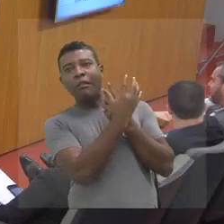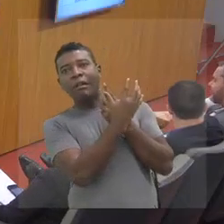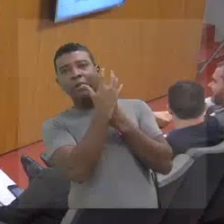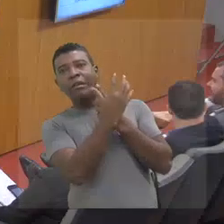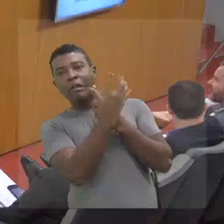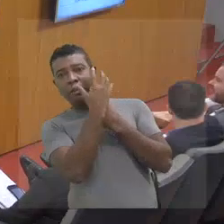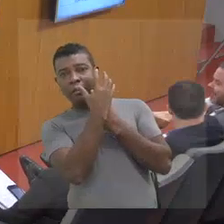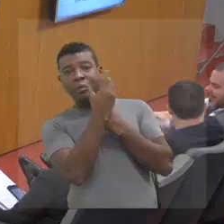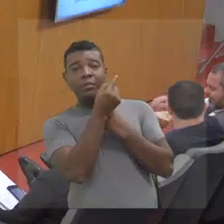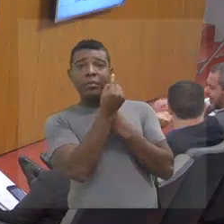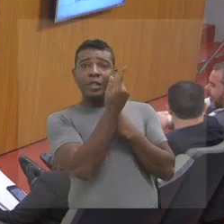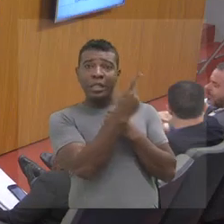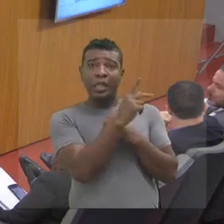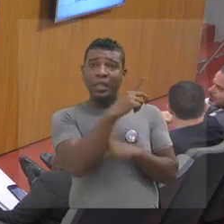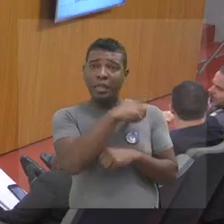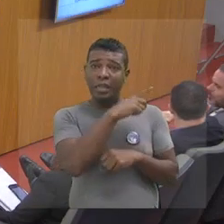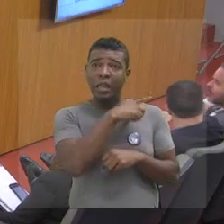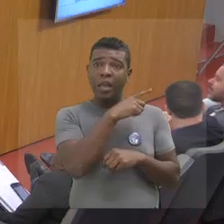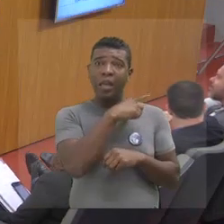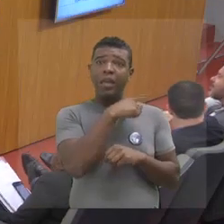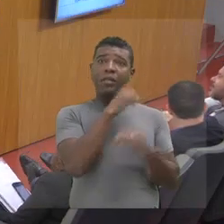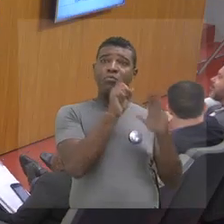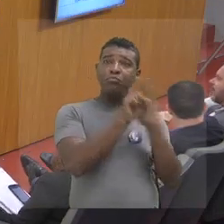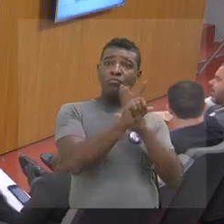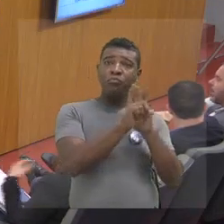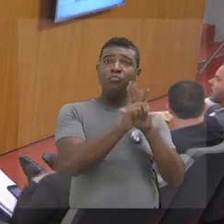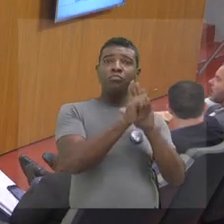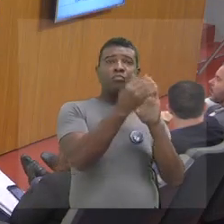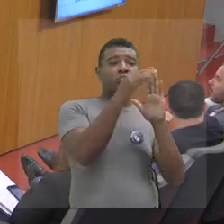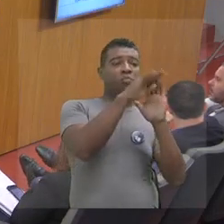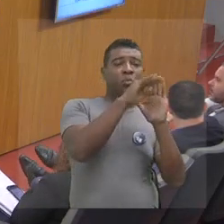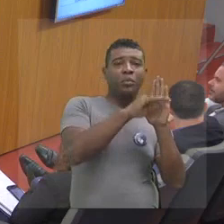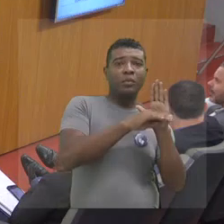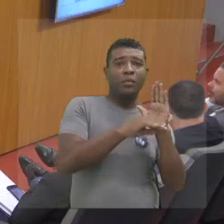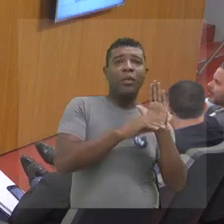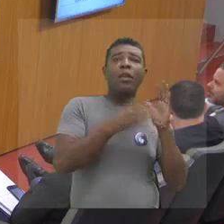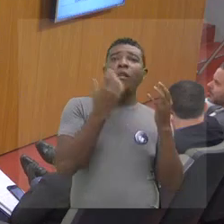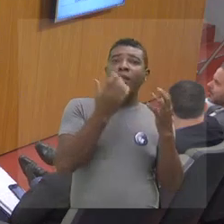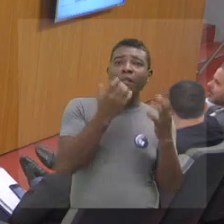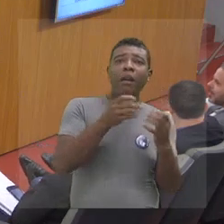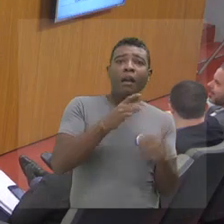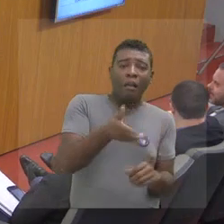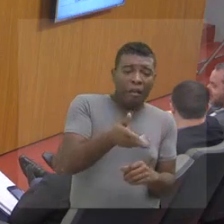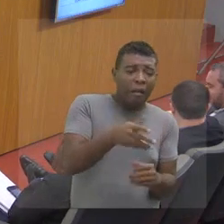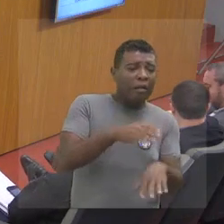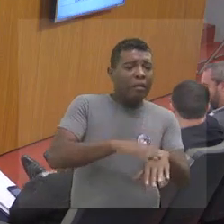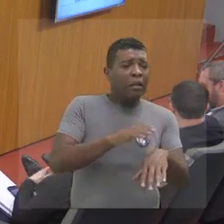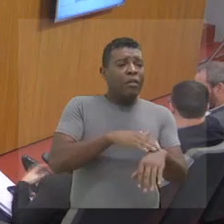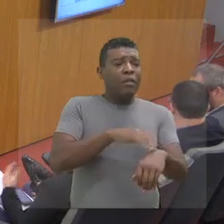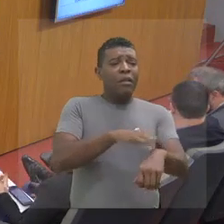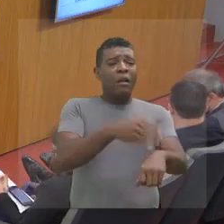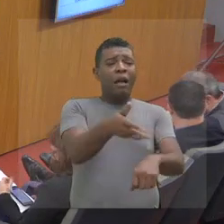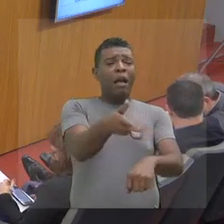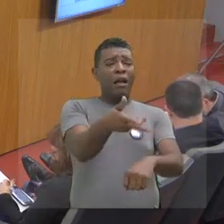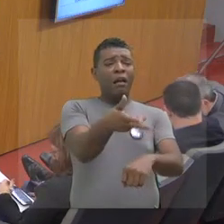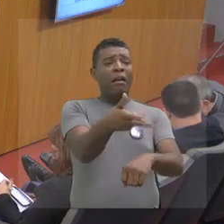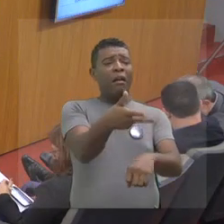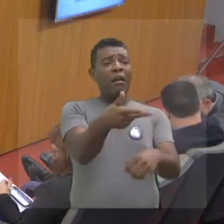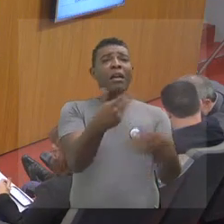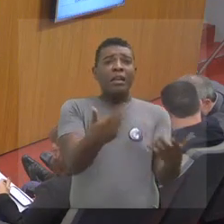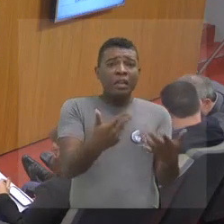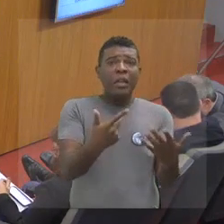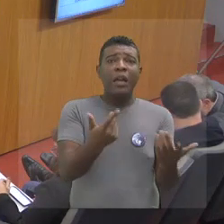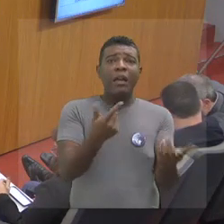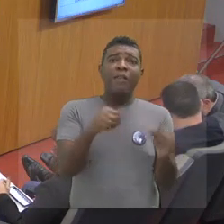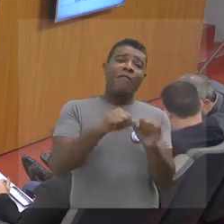legítima é questionamento solicitando celeridade nos seus processos de licenciamento fazendo